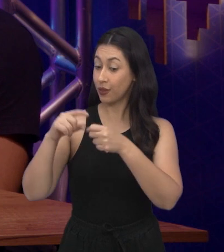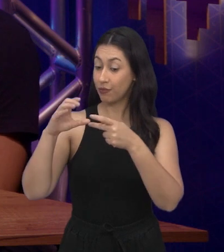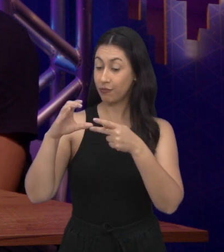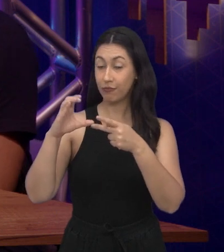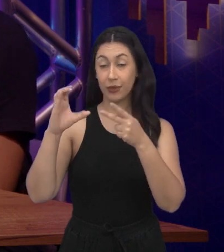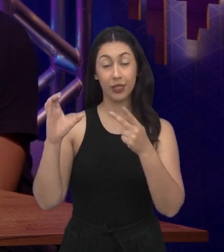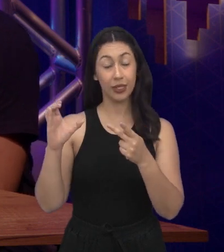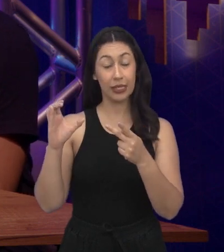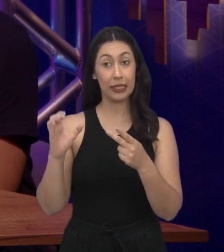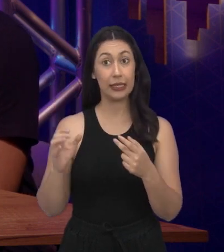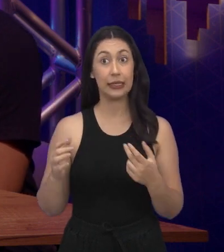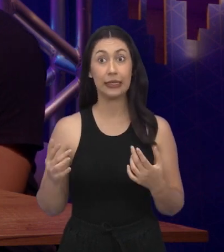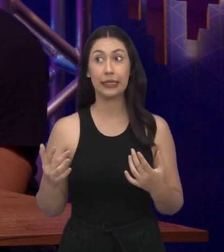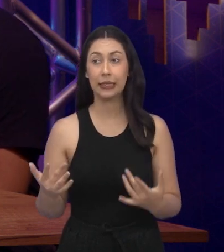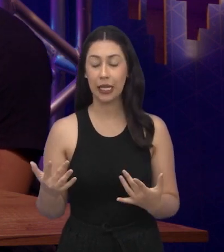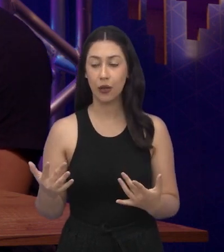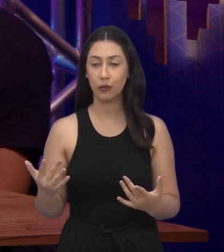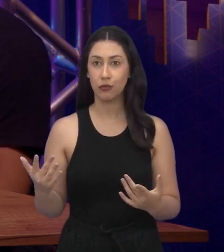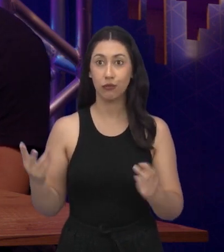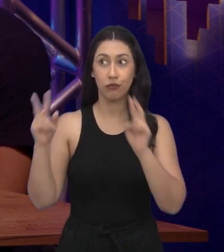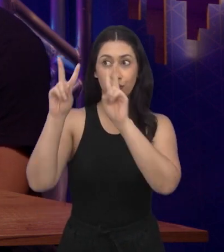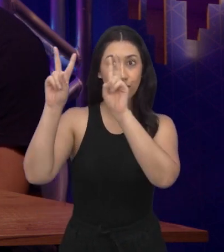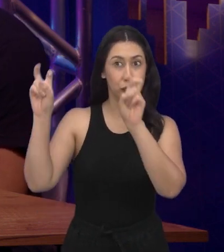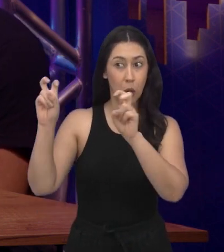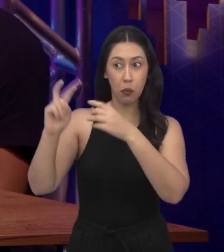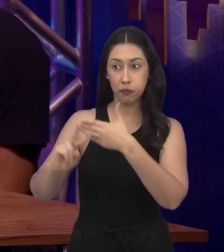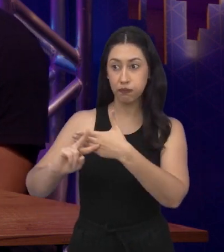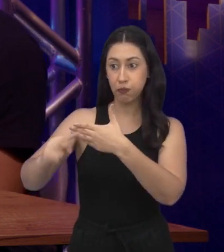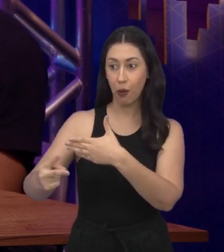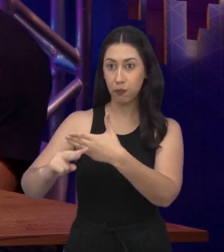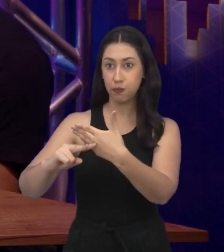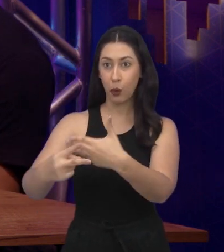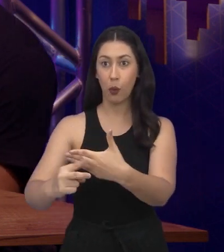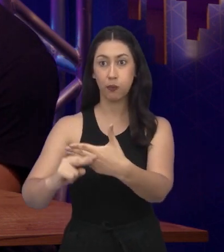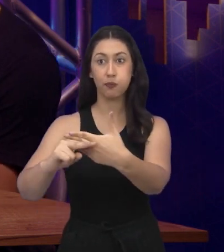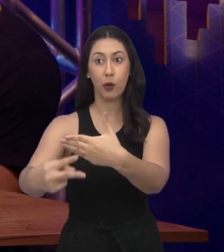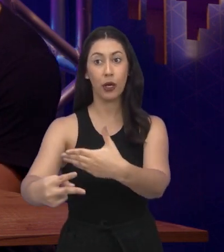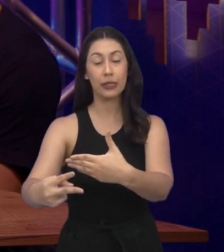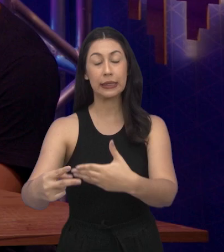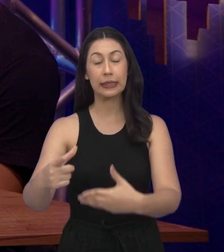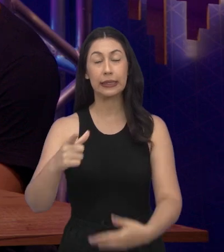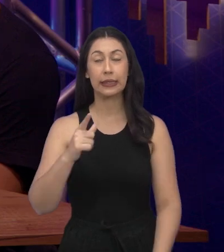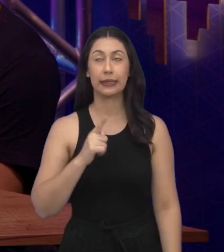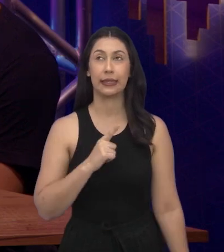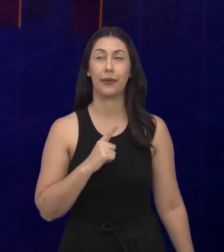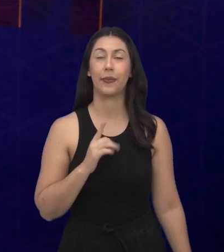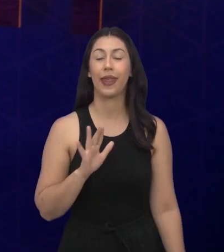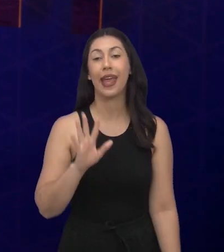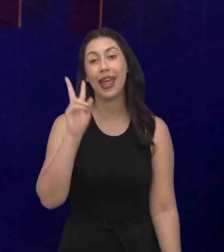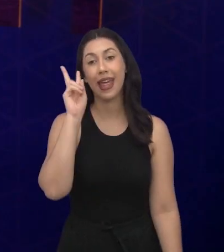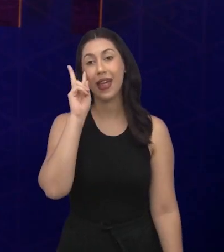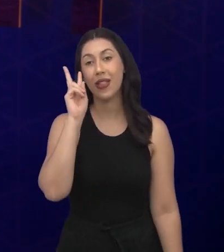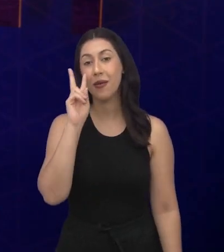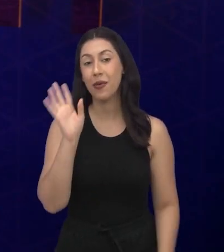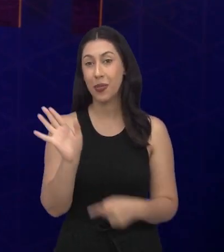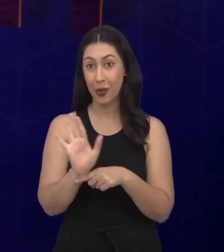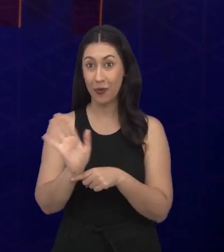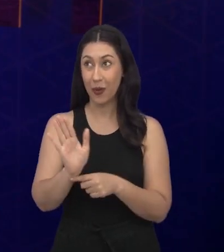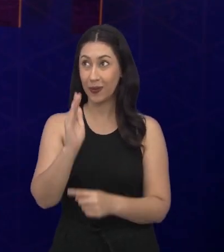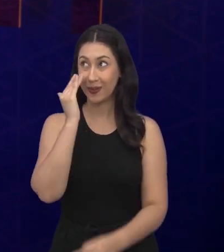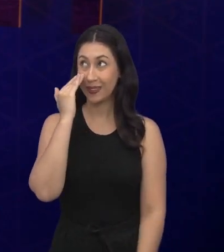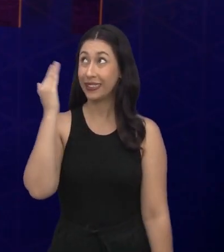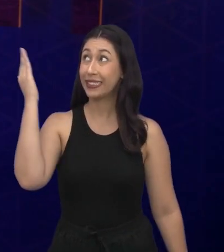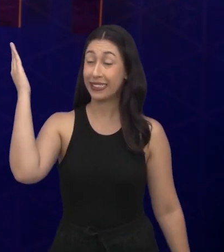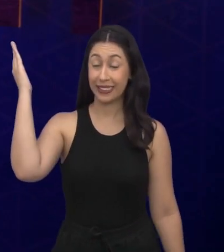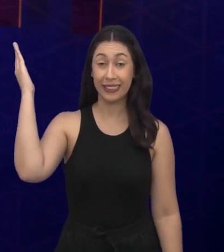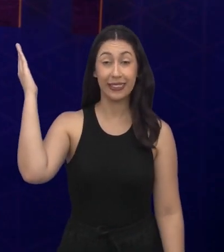De volta com o Pode Ser, e Vicky, ainda nessa linha das consequências da ebulição global, a gente tem, eu lembro daquele filme